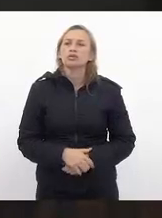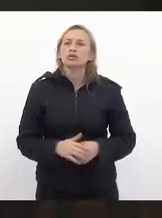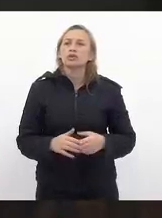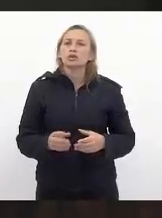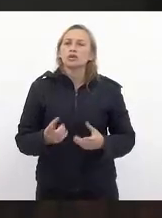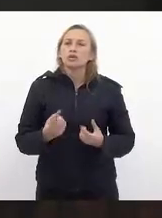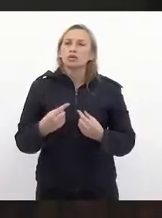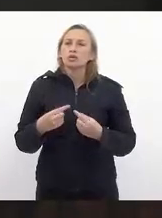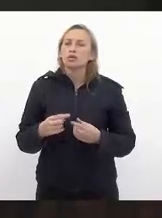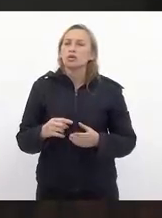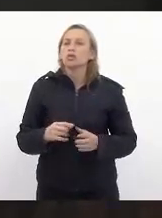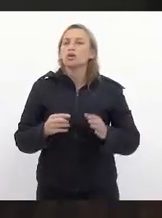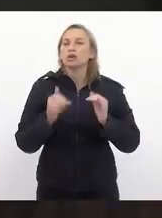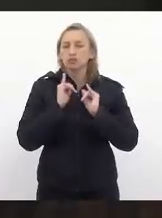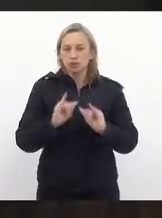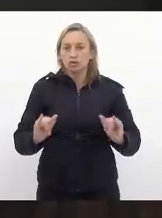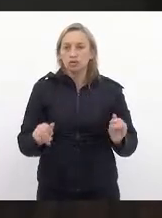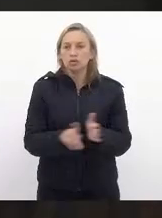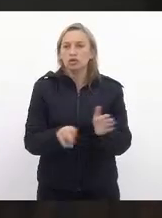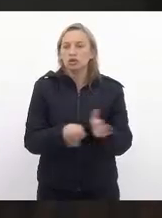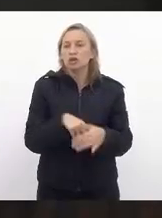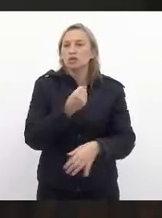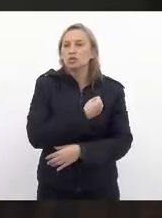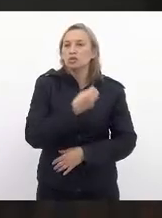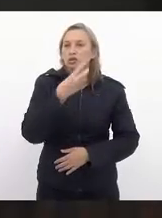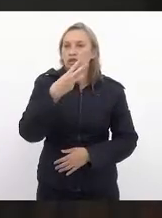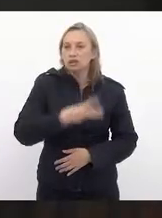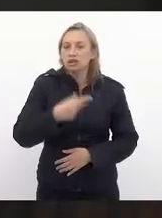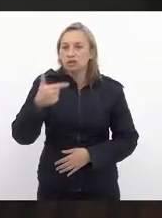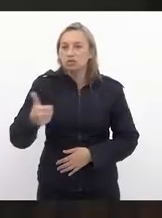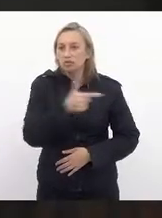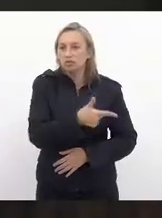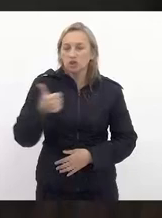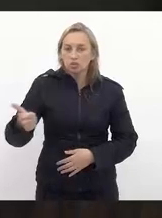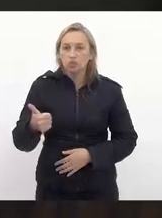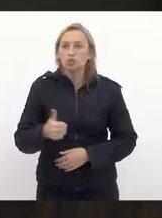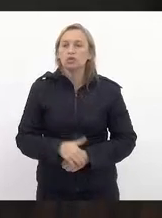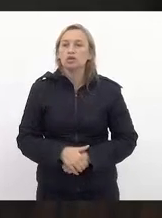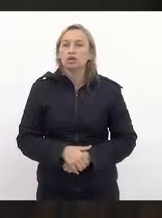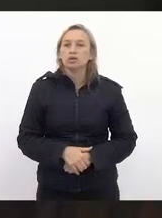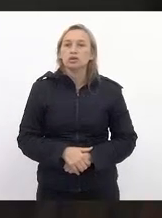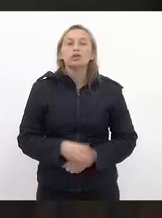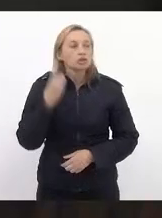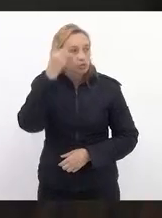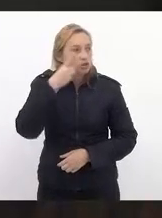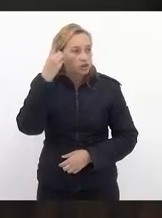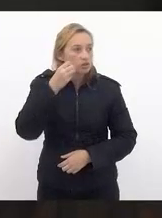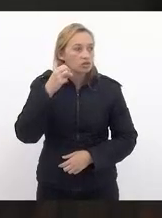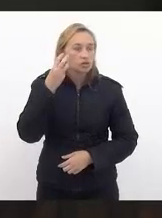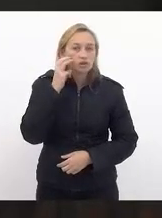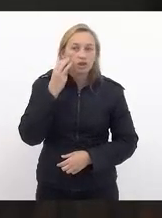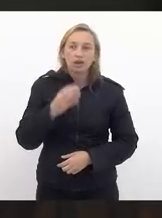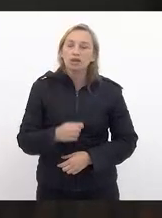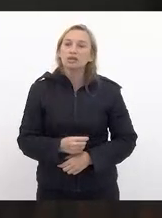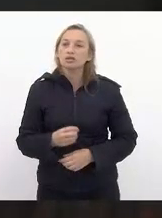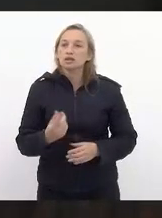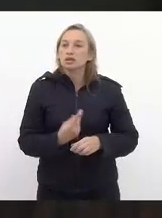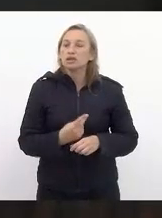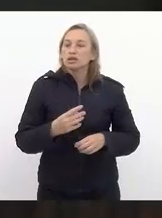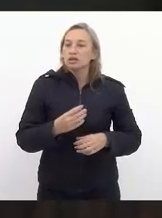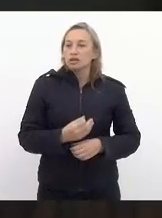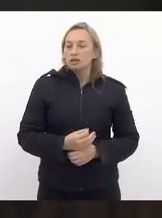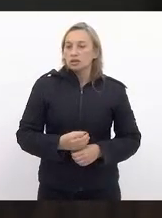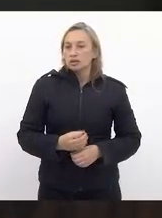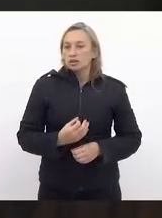do novo anuncio para Jade resolução nº 831 2101 de autoria do Deputado waldeck Carneiro que concede